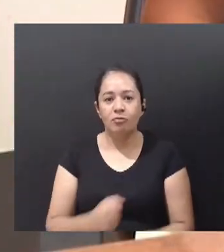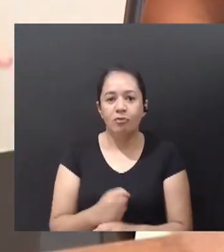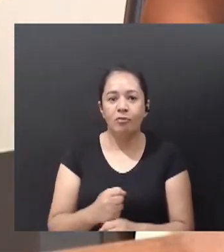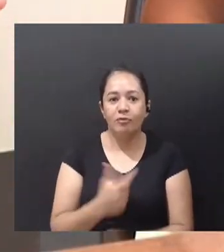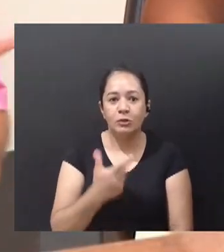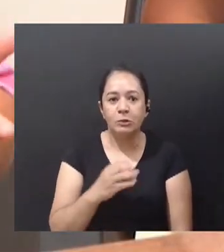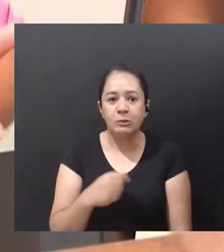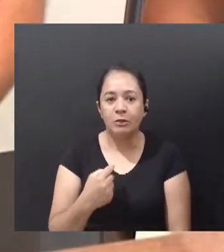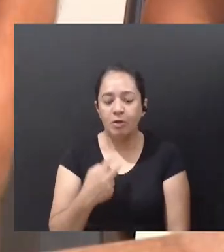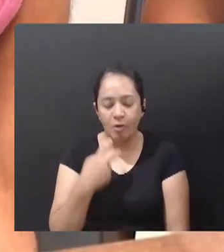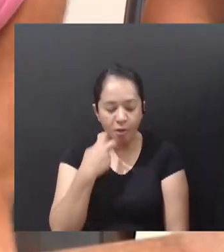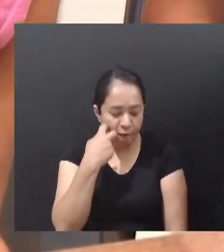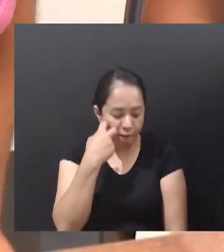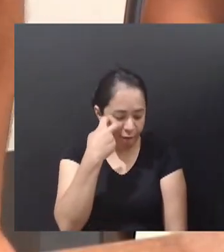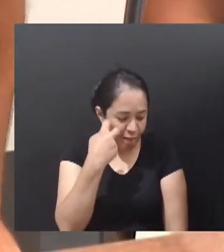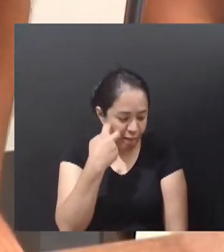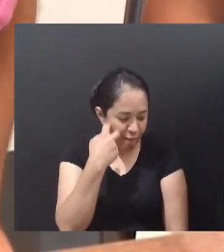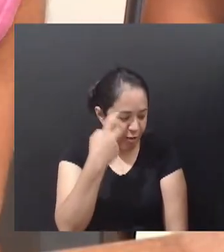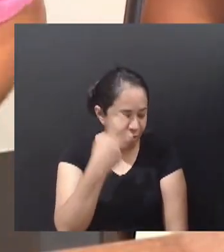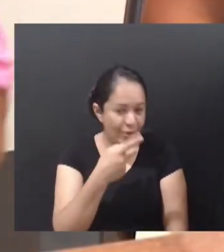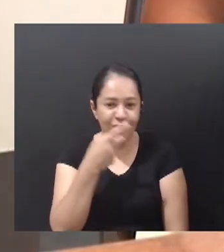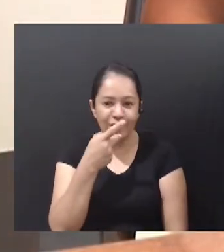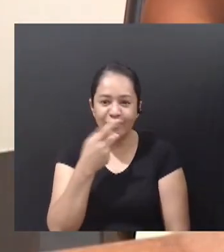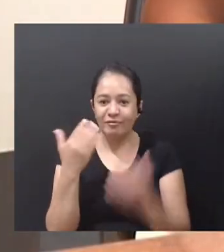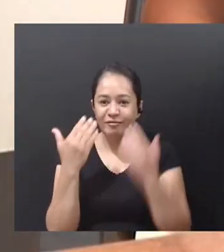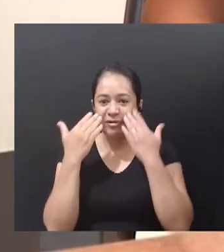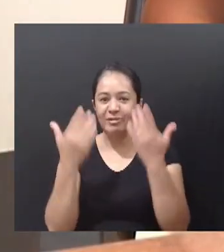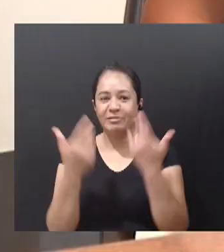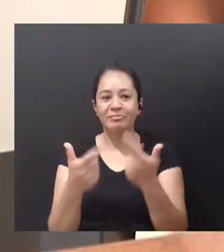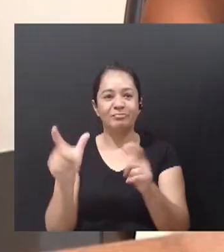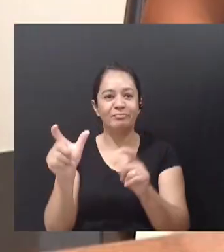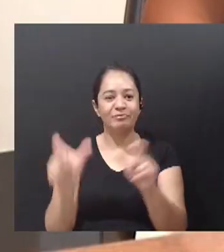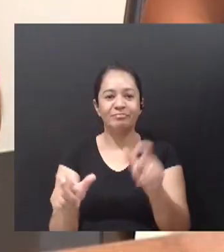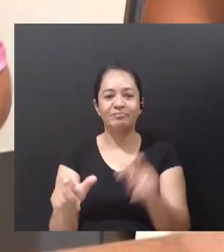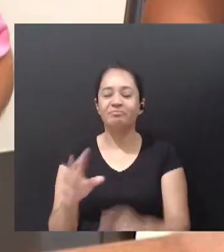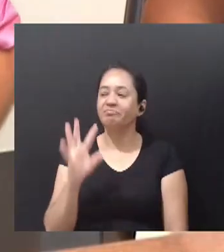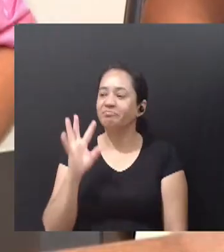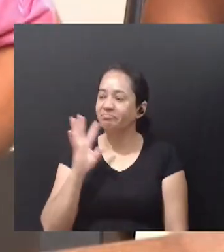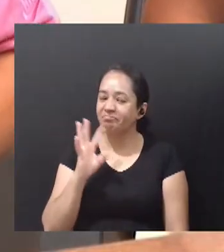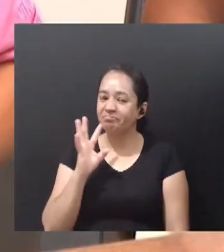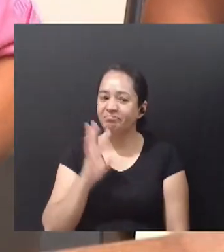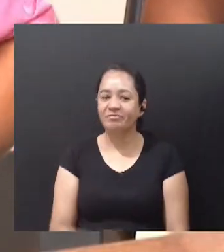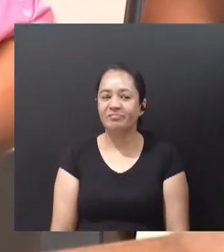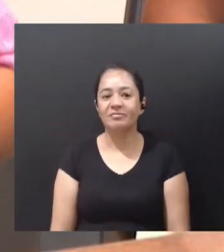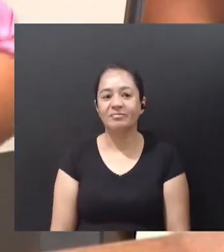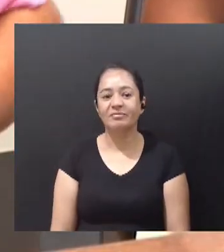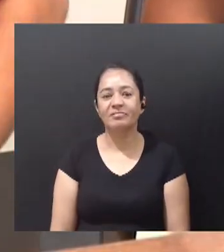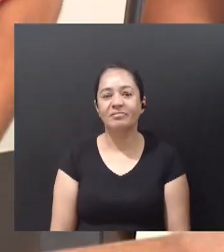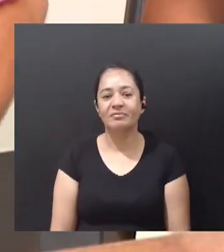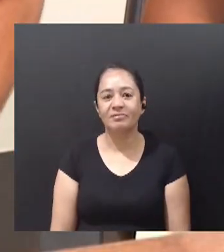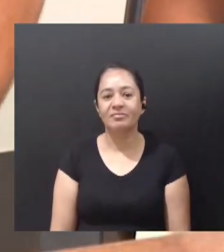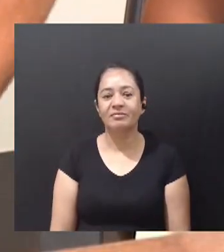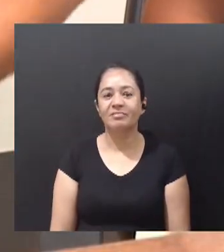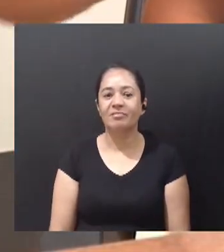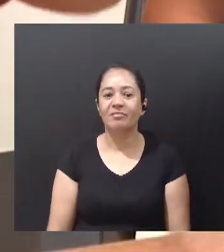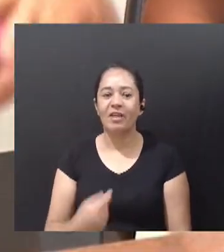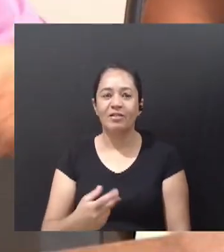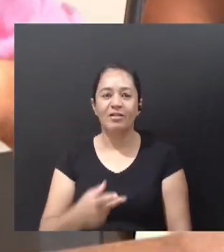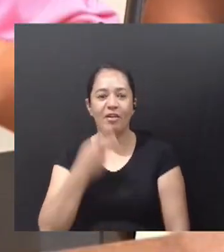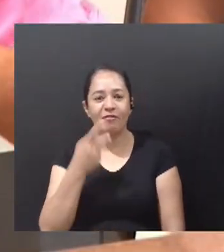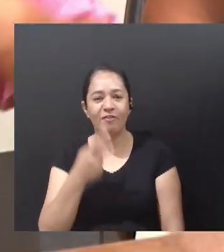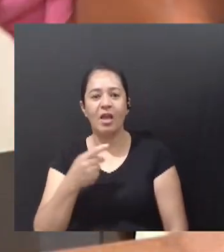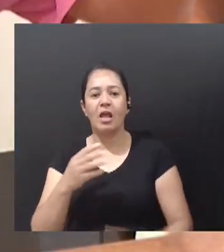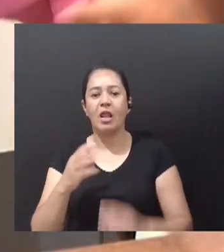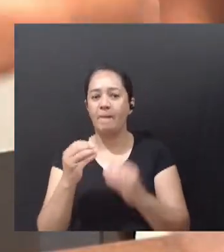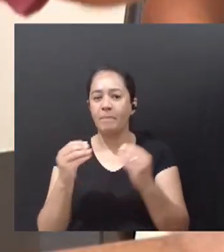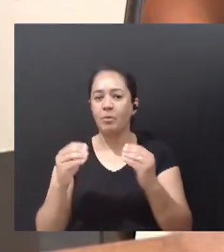falar em público, mano, tá ligado? Então que da hora isso, né? Como o hip hop, a gente fala muito de escola em hip hop, né?